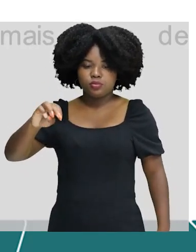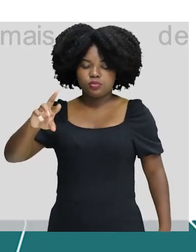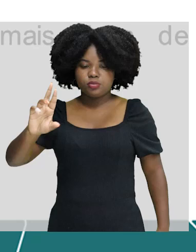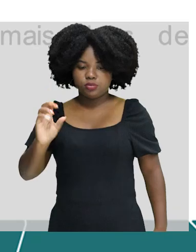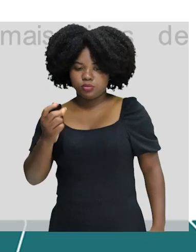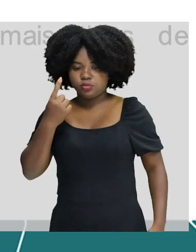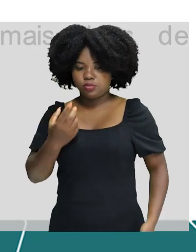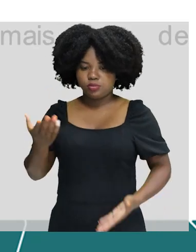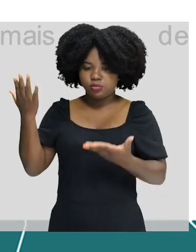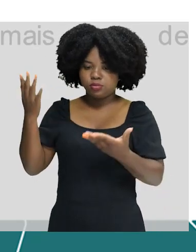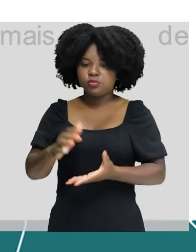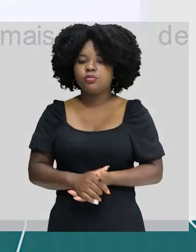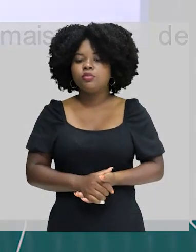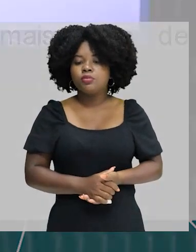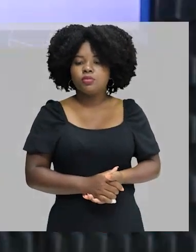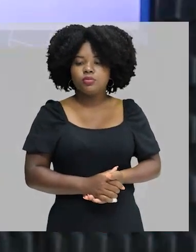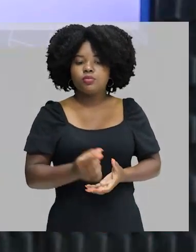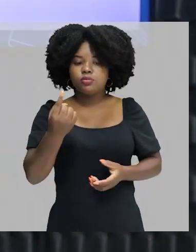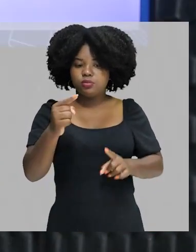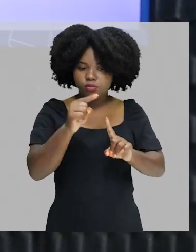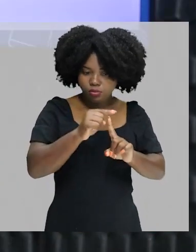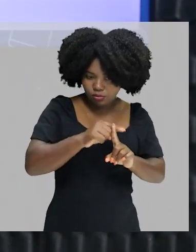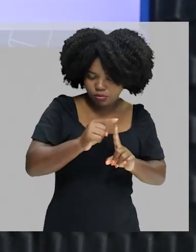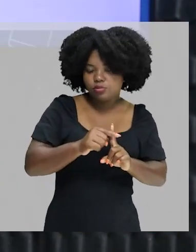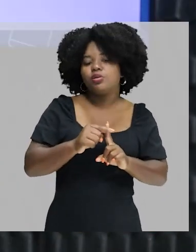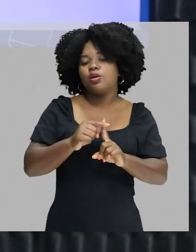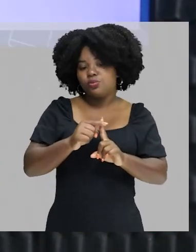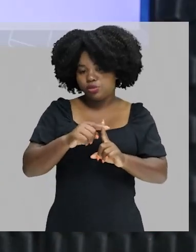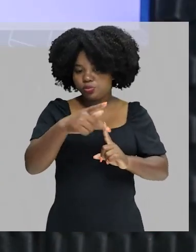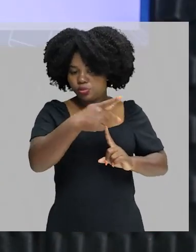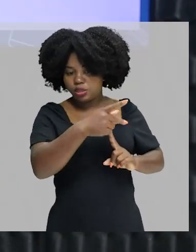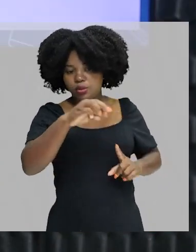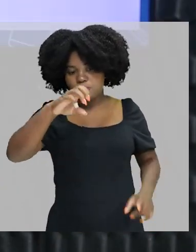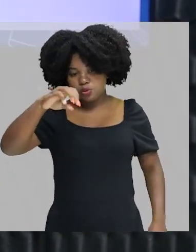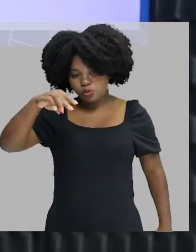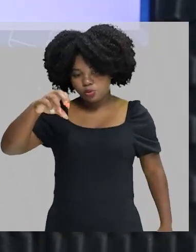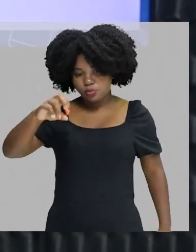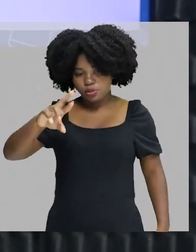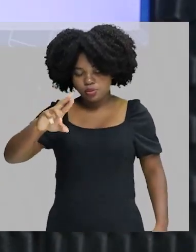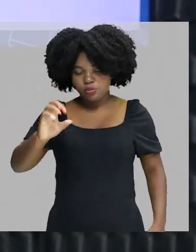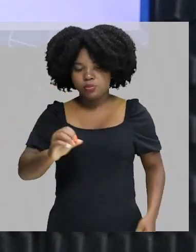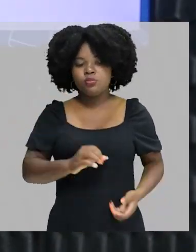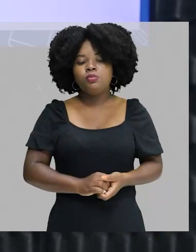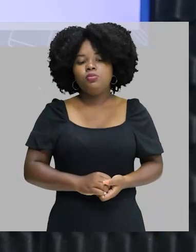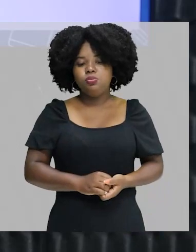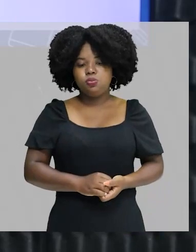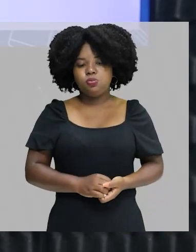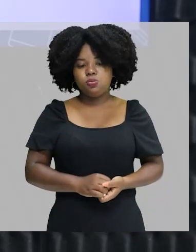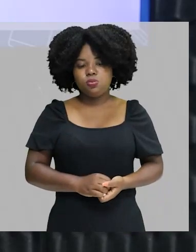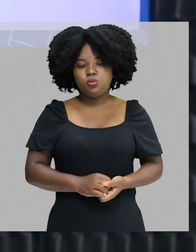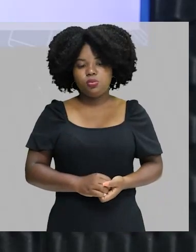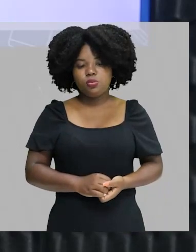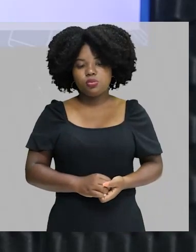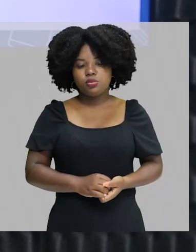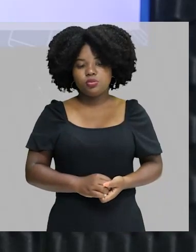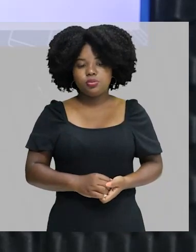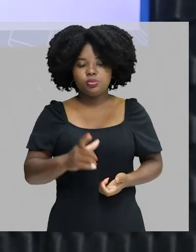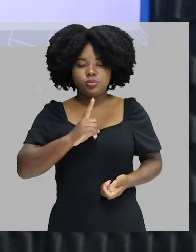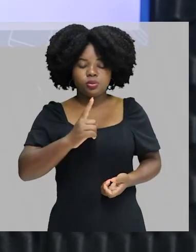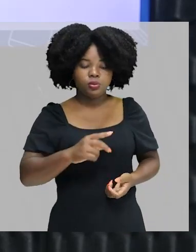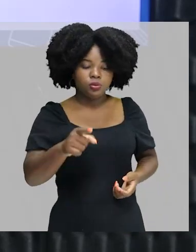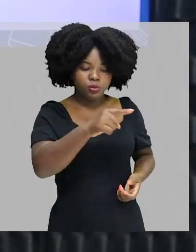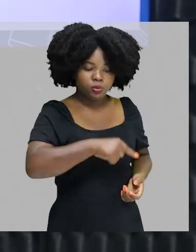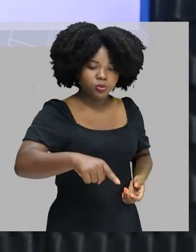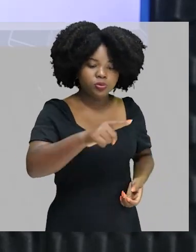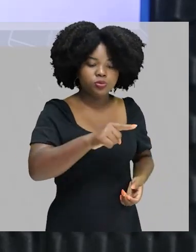o polímero derivado de apenas um tipo de monômero. Então, eu tenho um mesmo fragmento